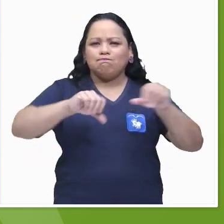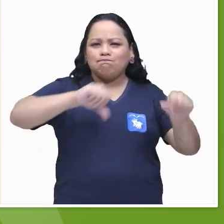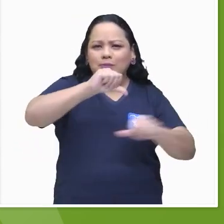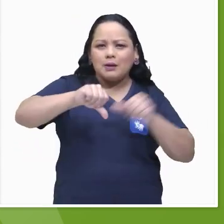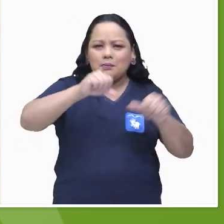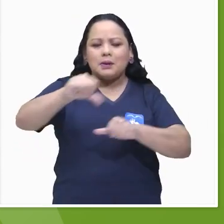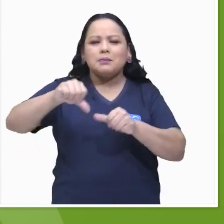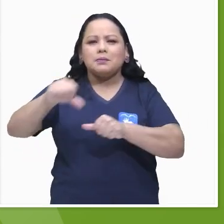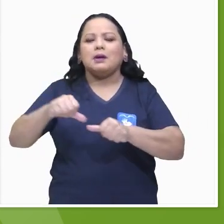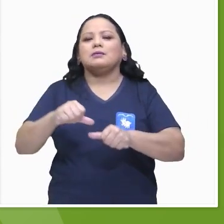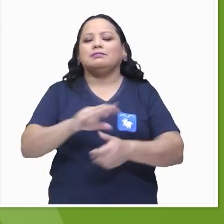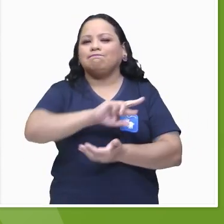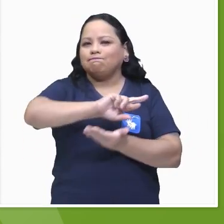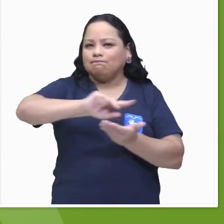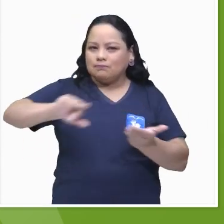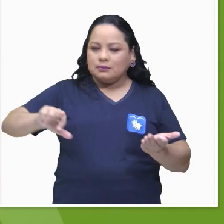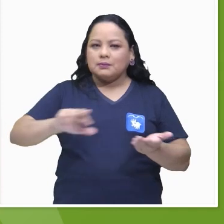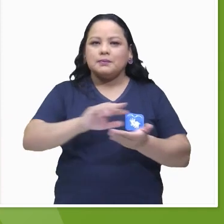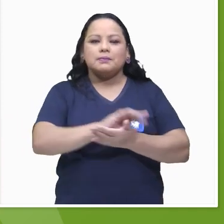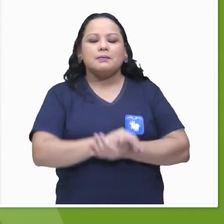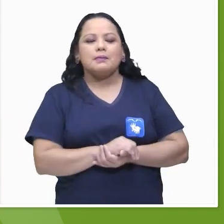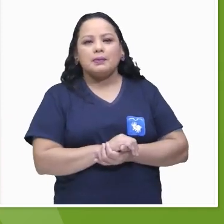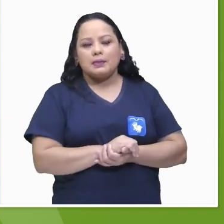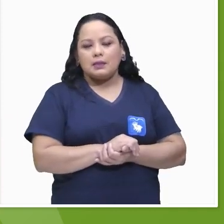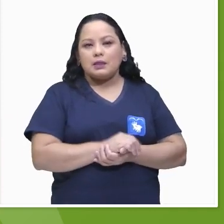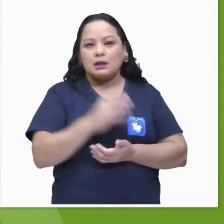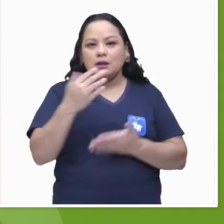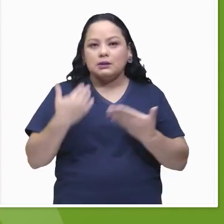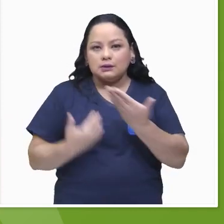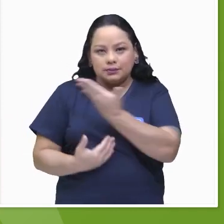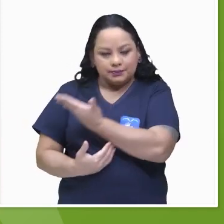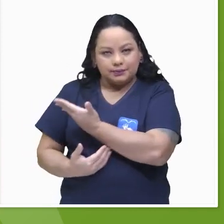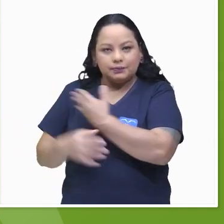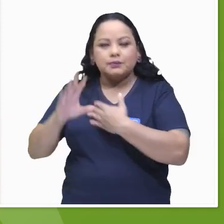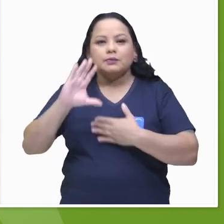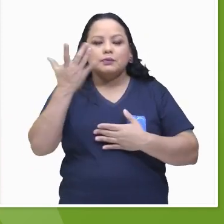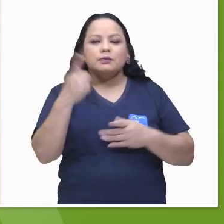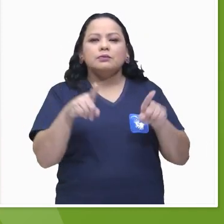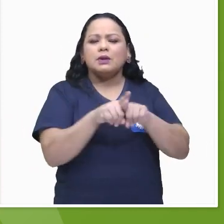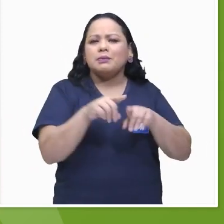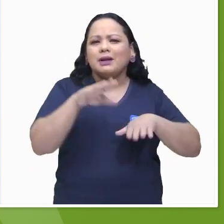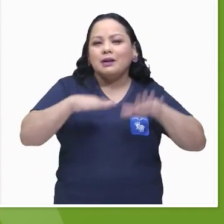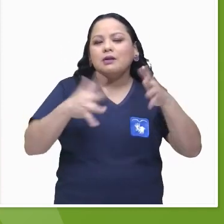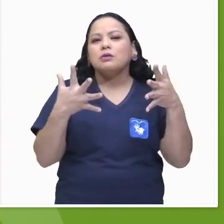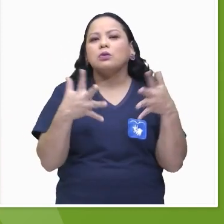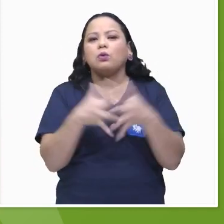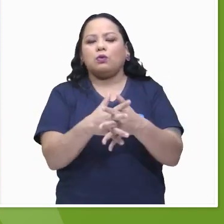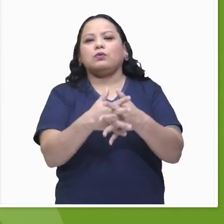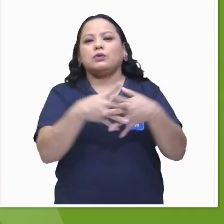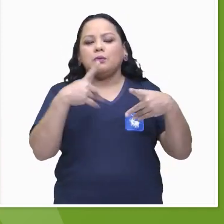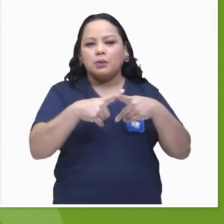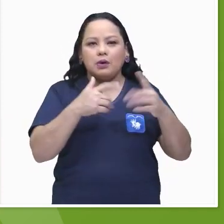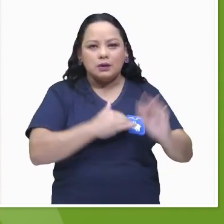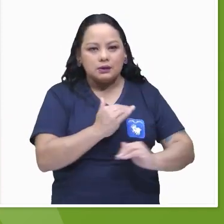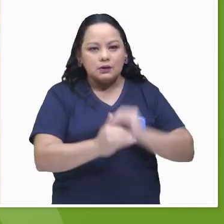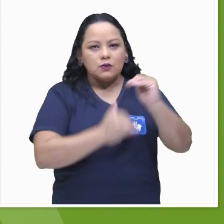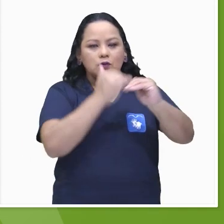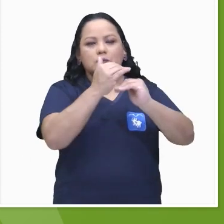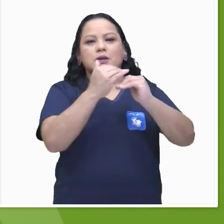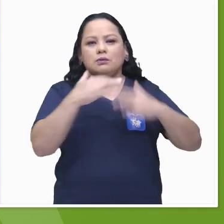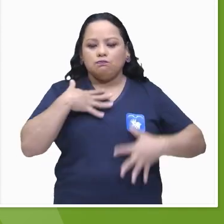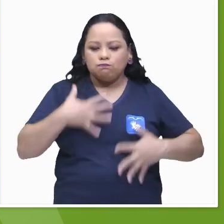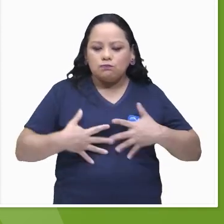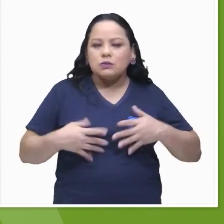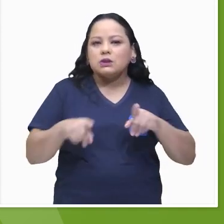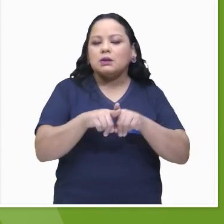né? Muitas mudanças. E essa situação, ela ainda é mais confusa porque o desenvolvimento físico, o